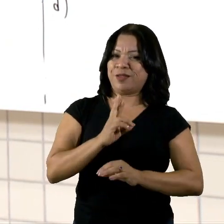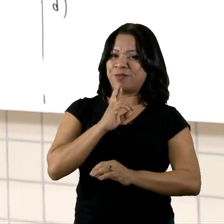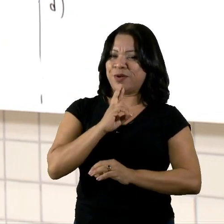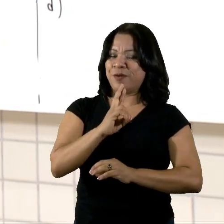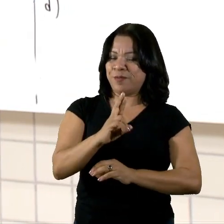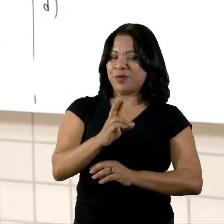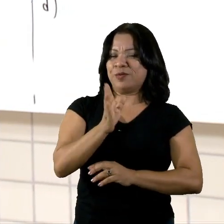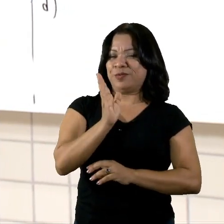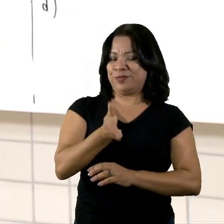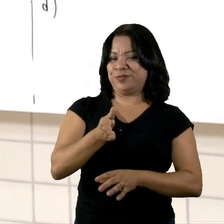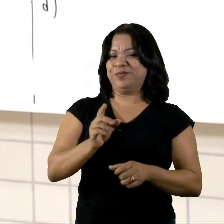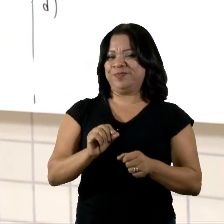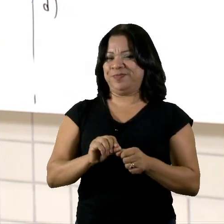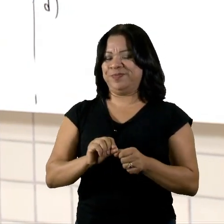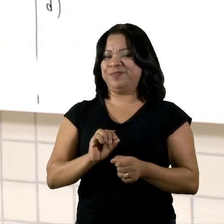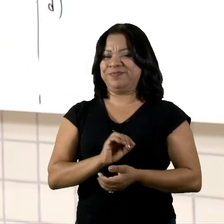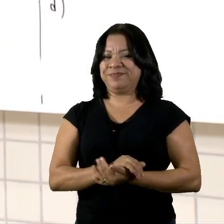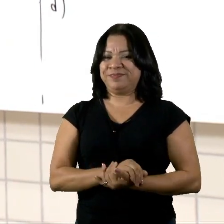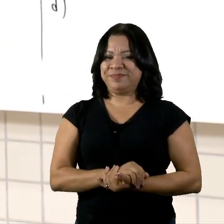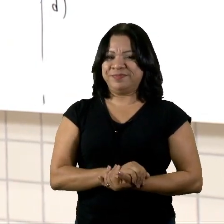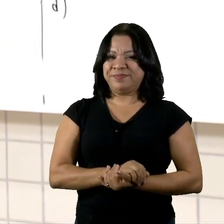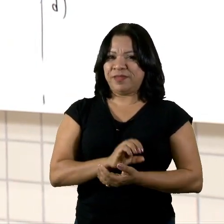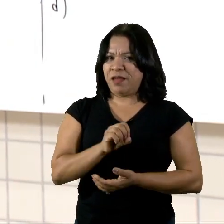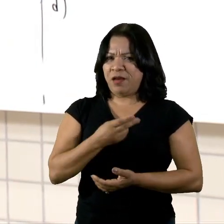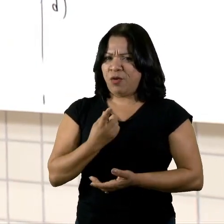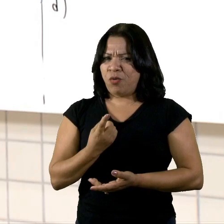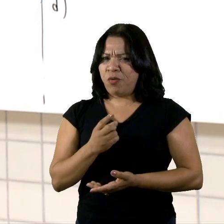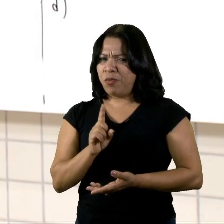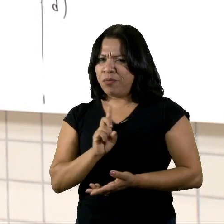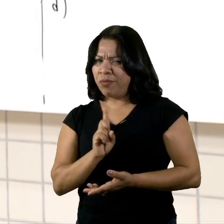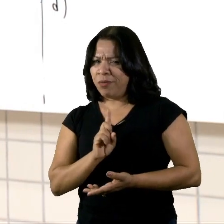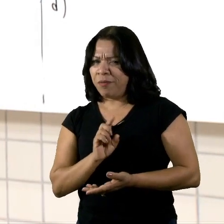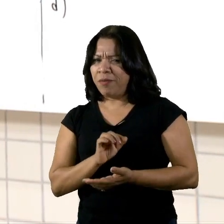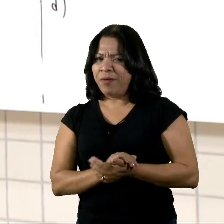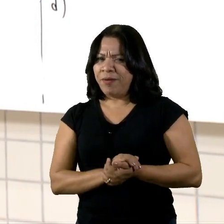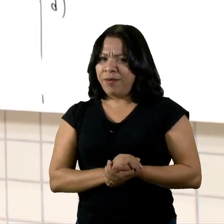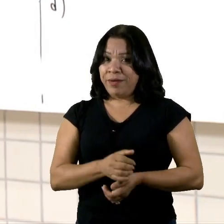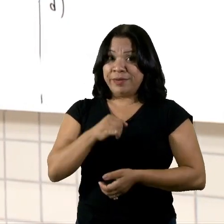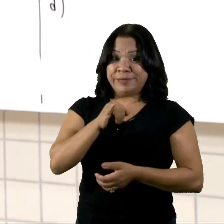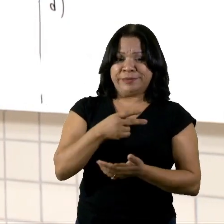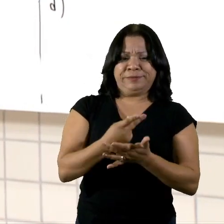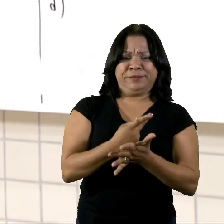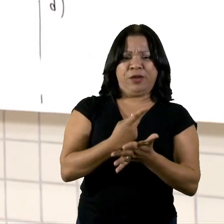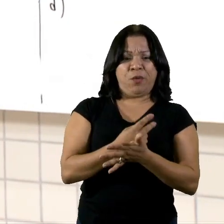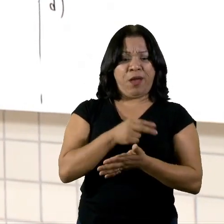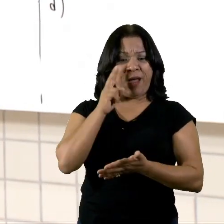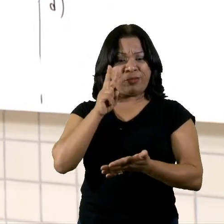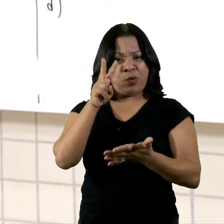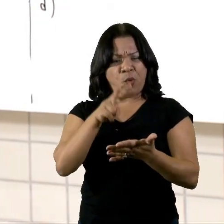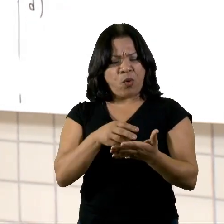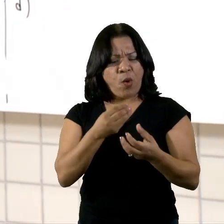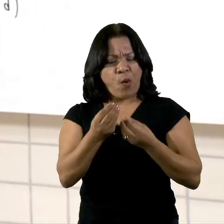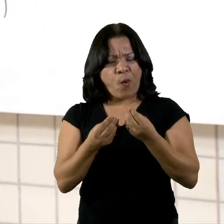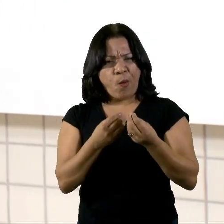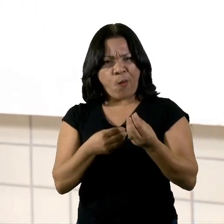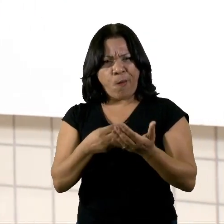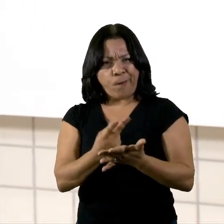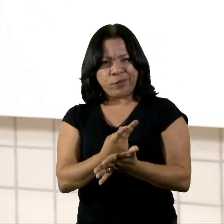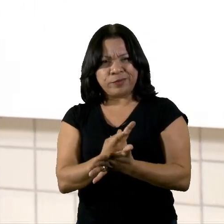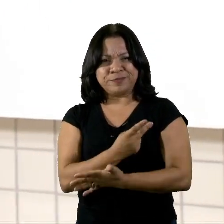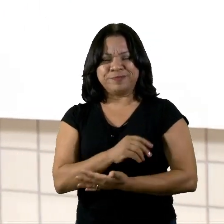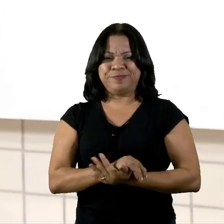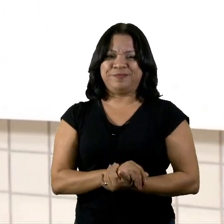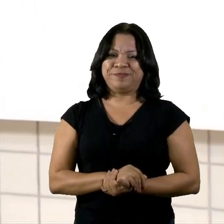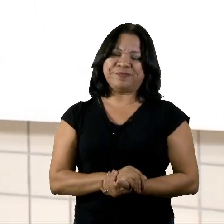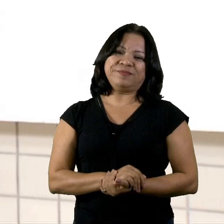havia feito, né? Ou não, mas se não tiver dado, você dá uma olhada aí e vê o que foi, onde foi que você errou. Agora,